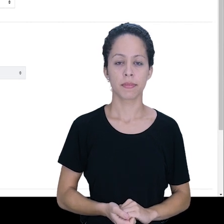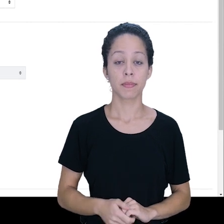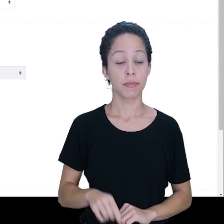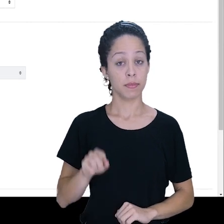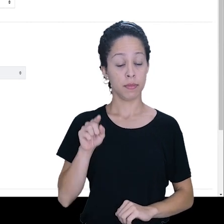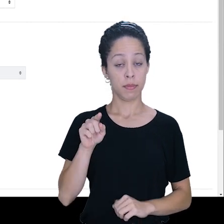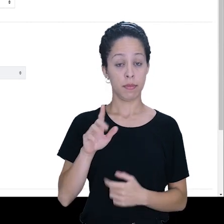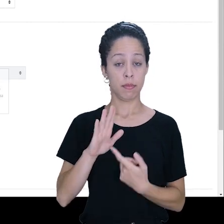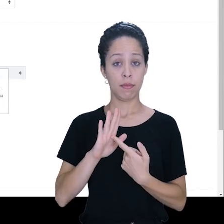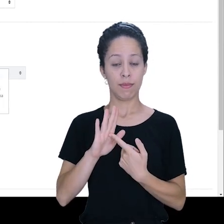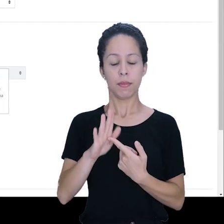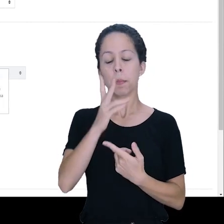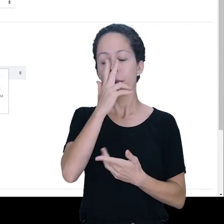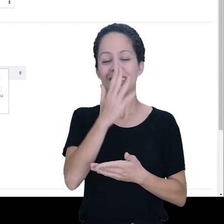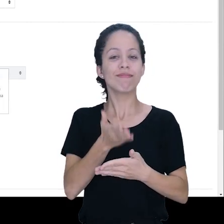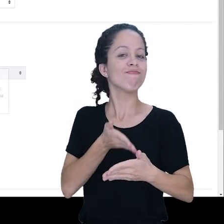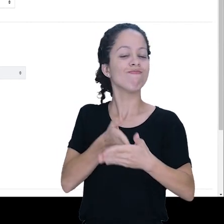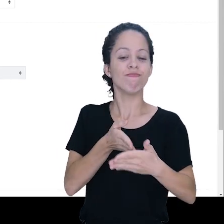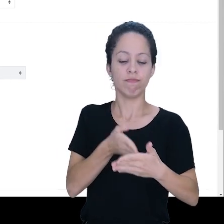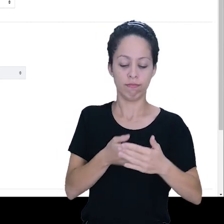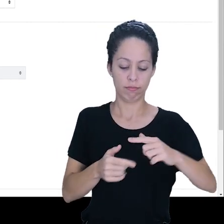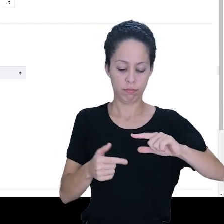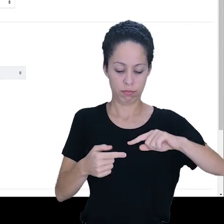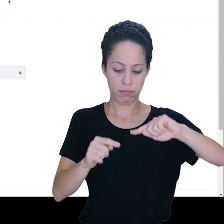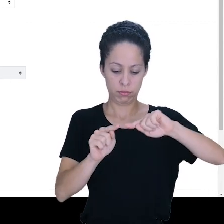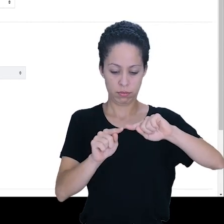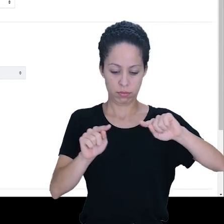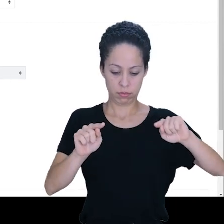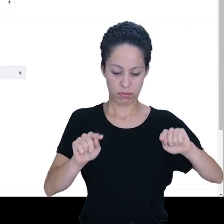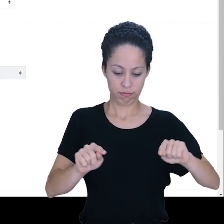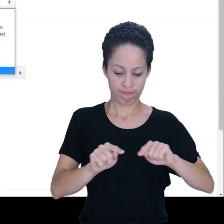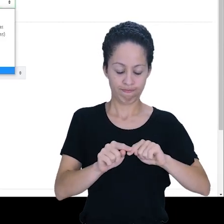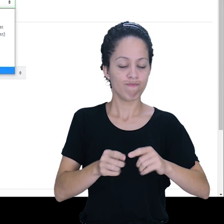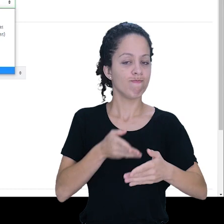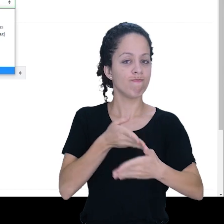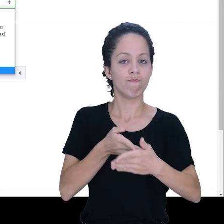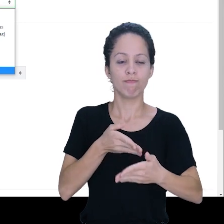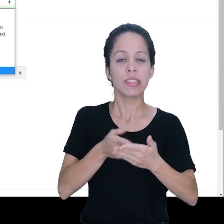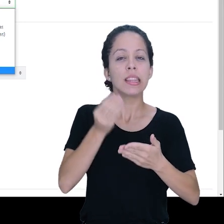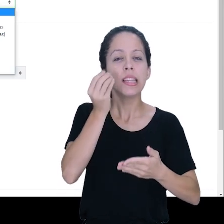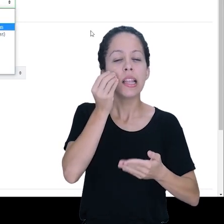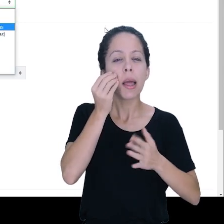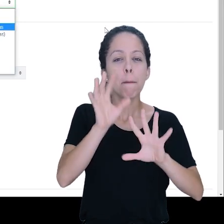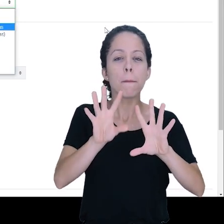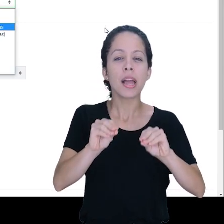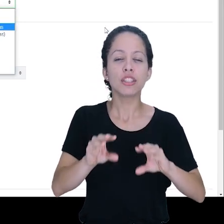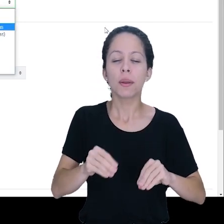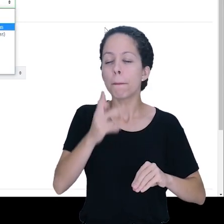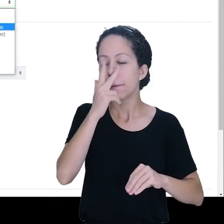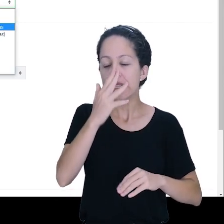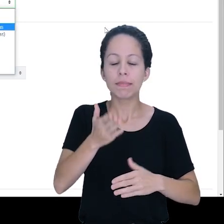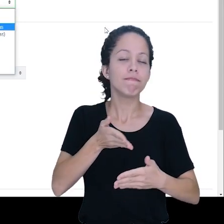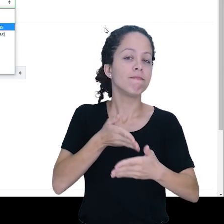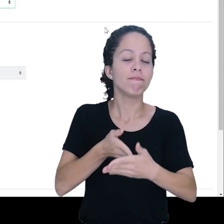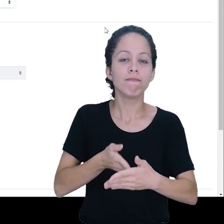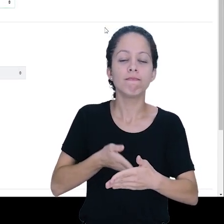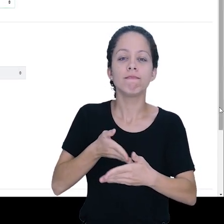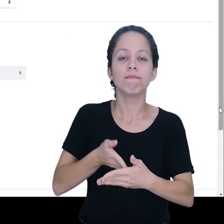ela está está travado esse botão né Para a gente poder mexer